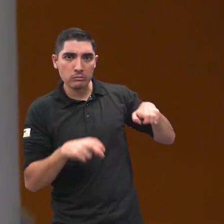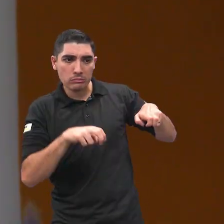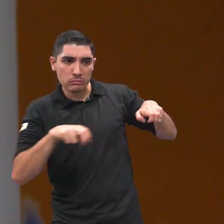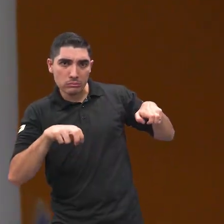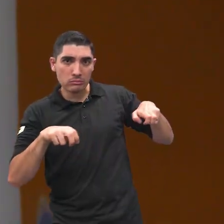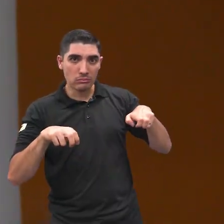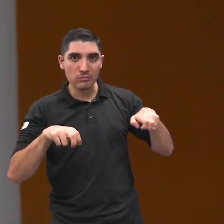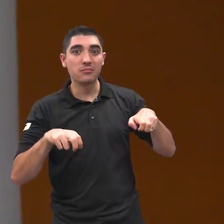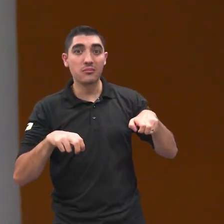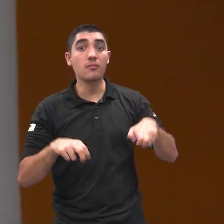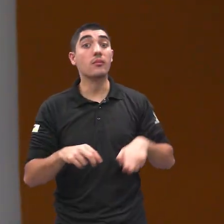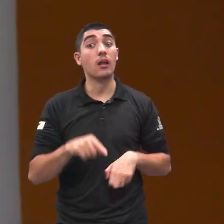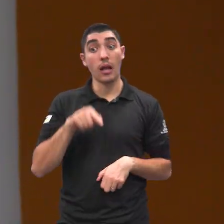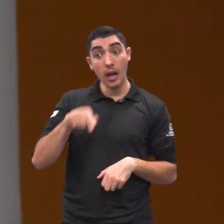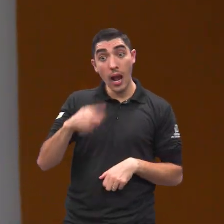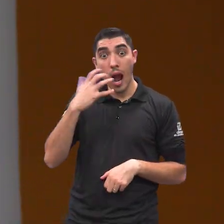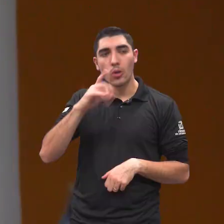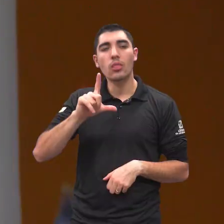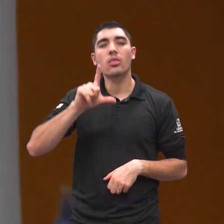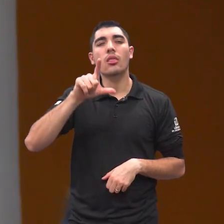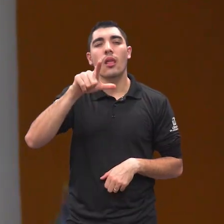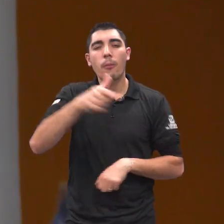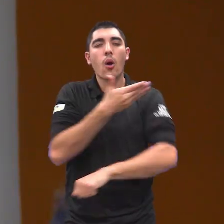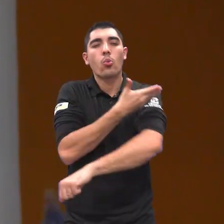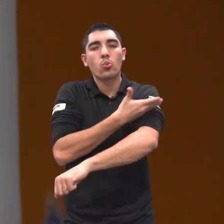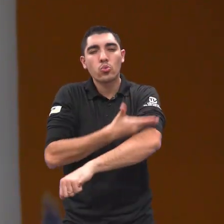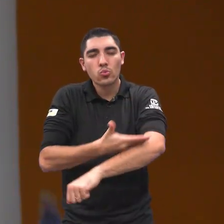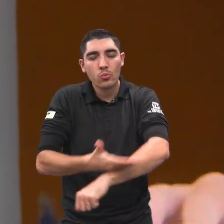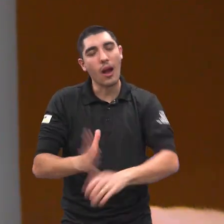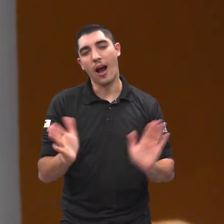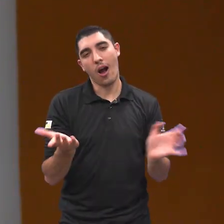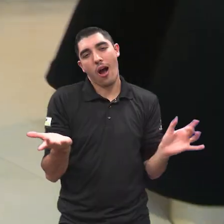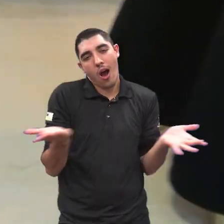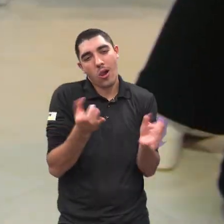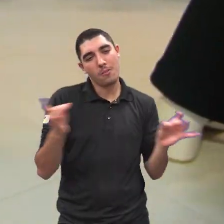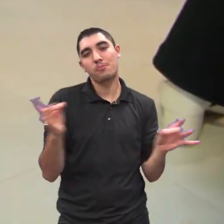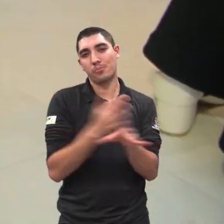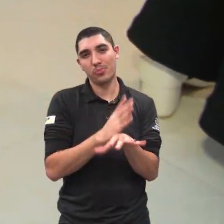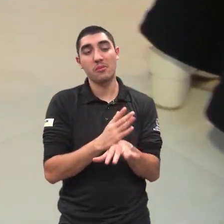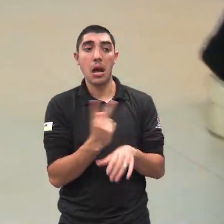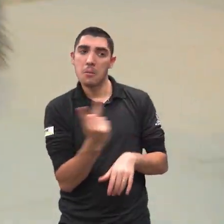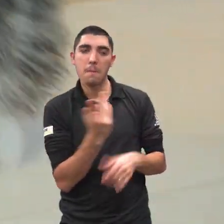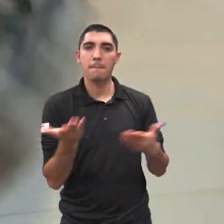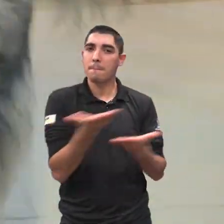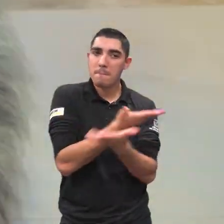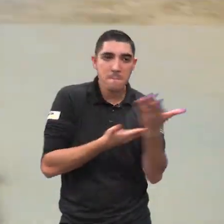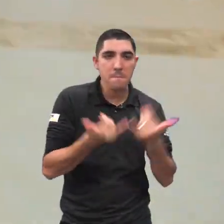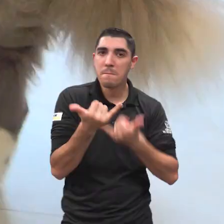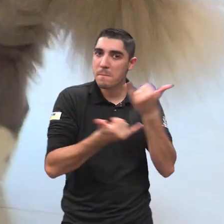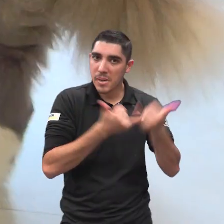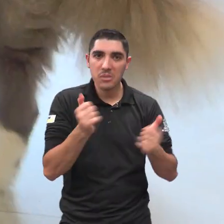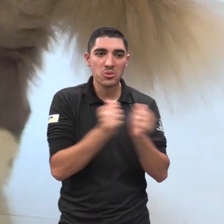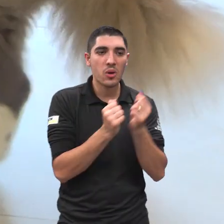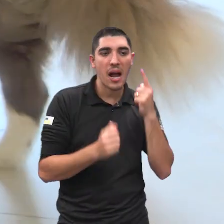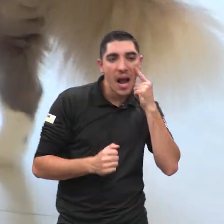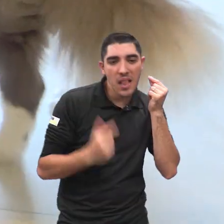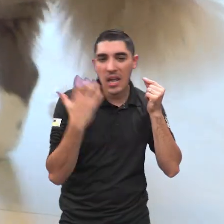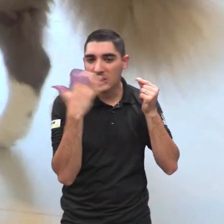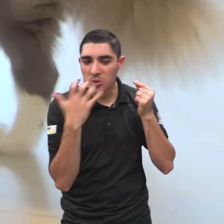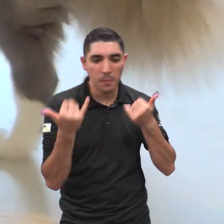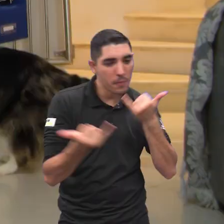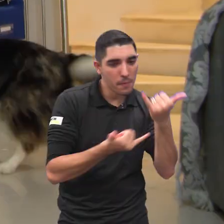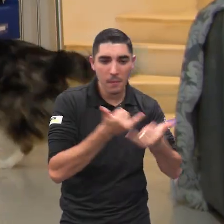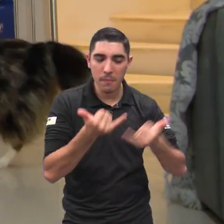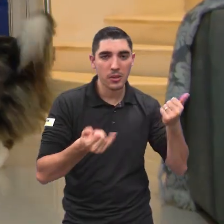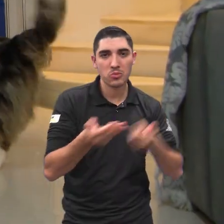as cachorras morriam de medo dele. Sim. Até elas acostumarem é que passou. Agora, eles andam super bem, brincam um com o outro. Você percebe eles